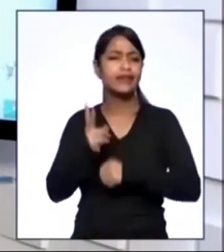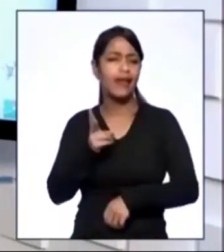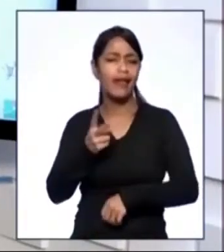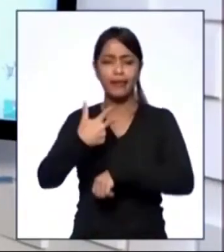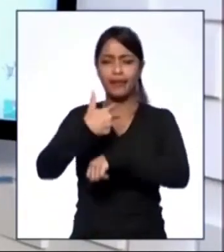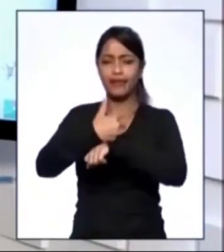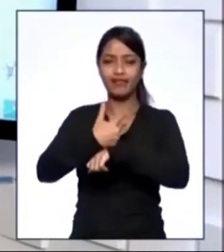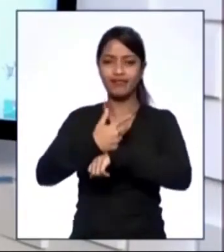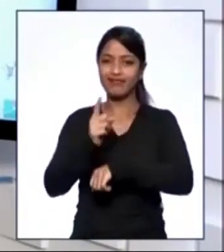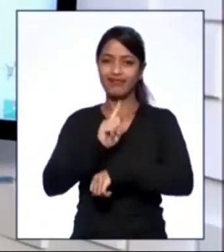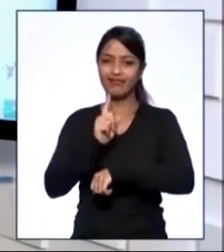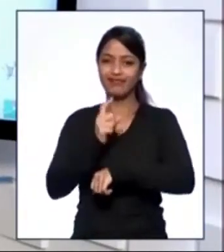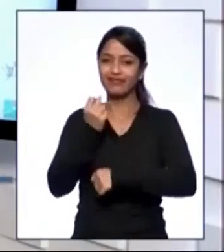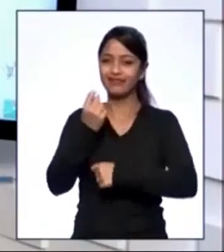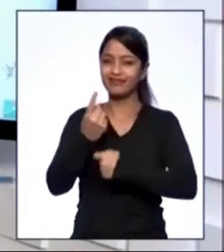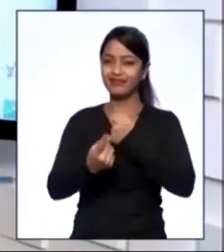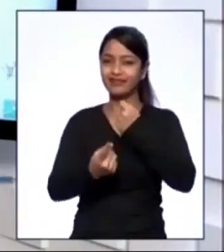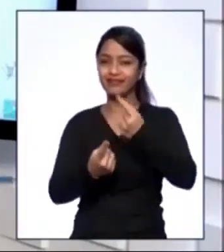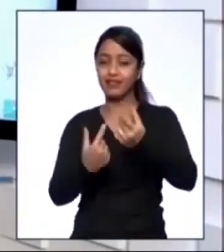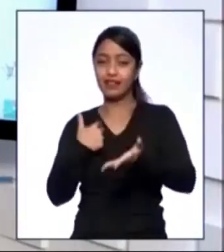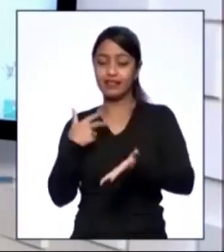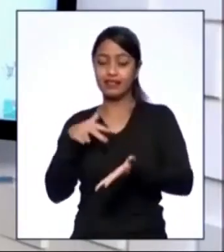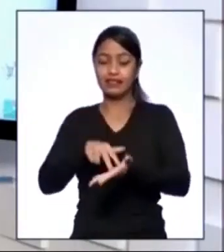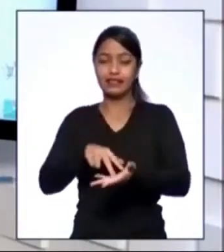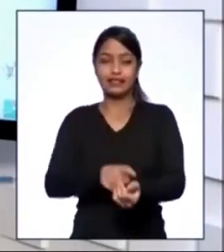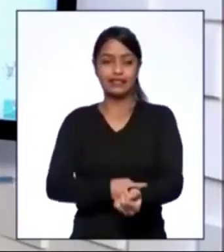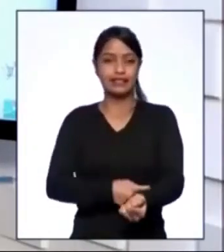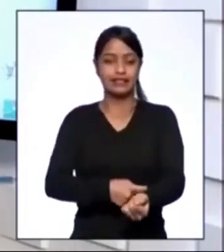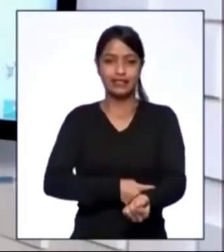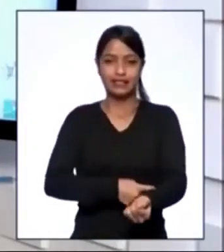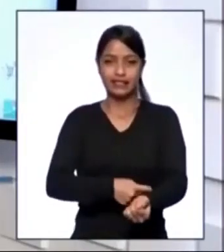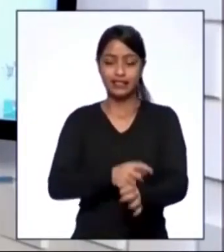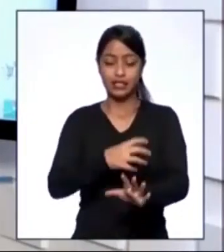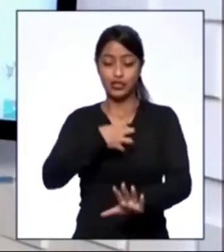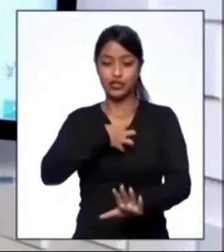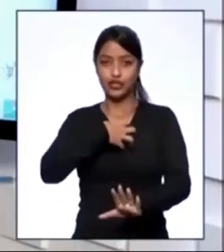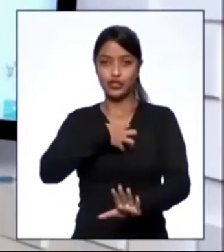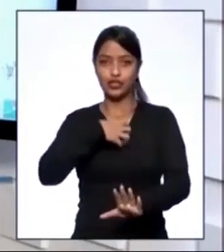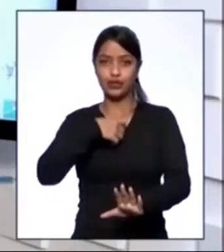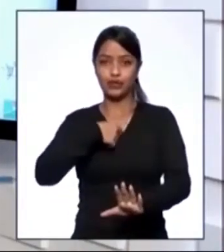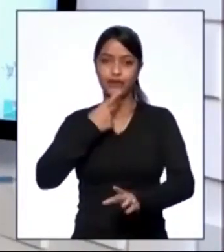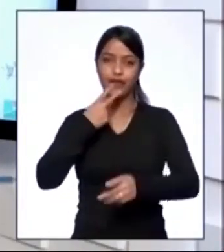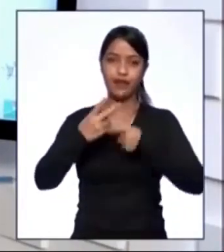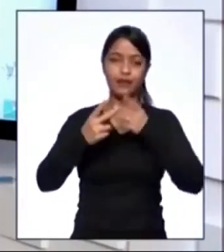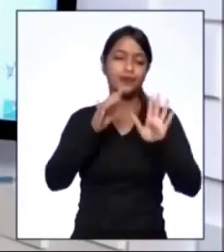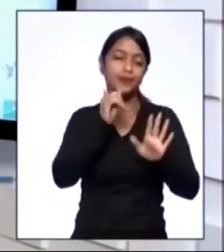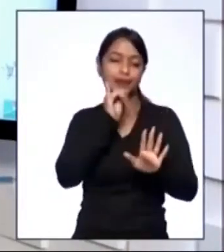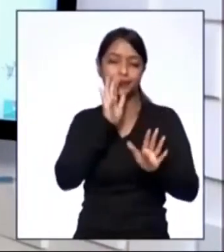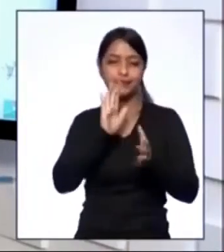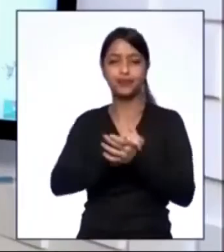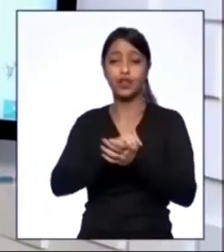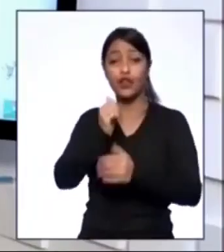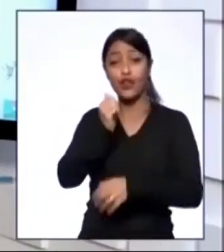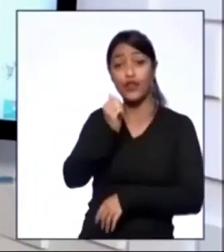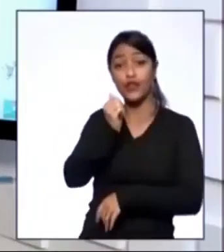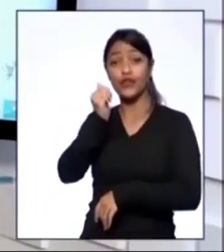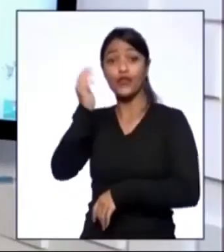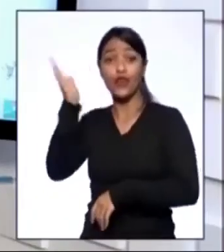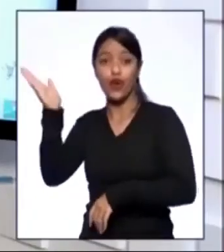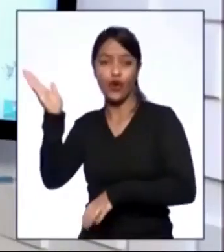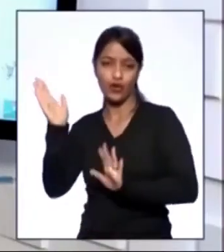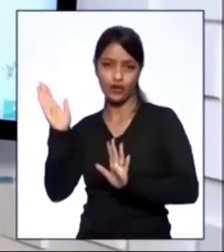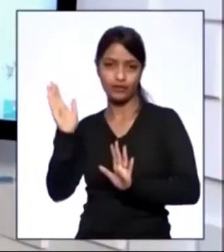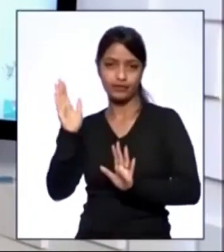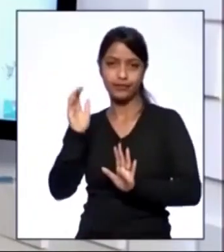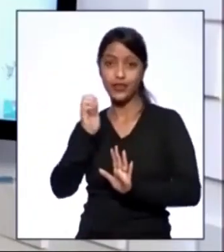relação a isso. Então a linguagem que você usaria no ambiente não estressante, não estou dizendo que aqui é estressante, que eu saio daqui chorando,